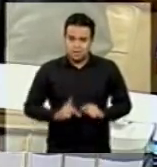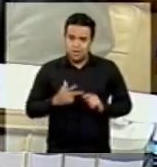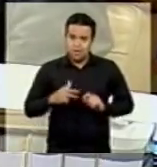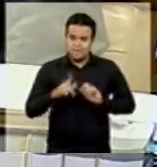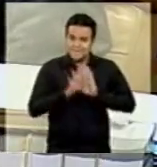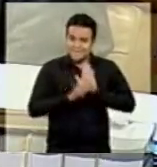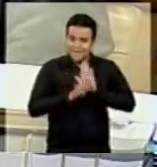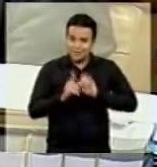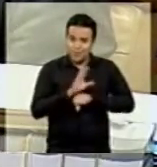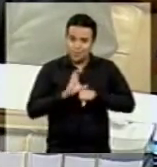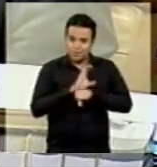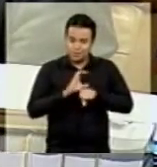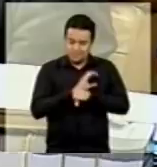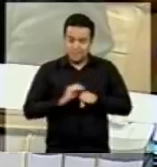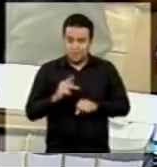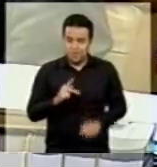Constituição,